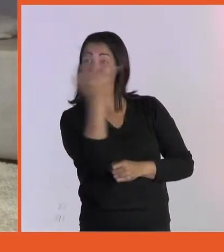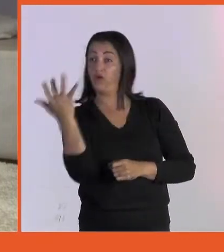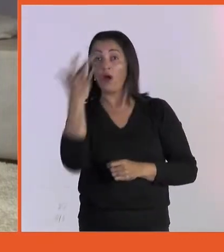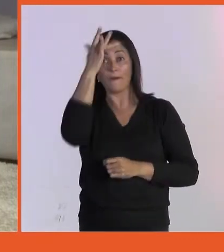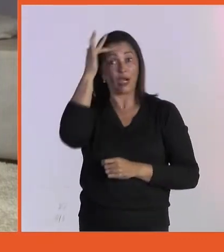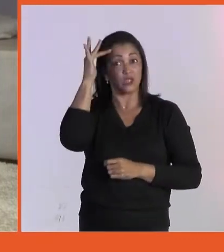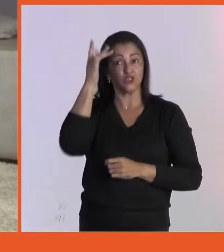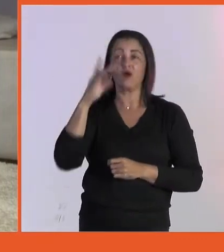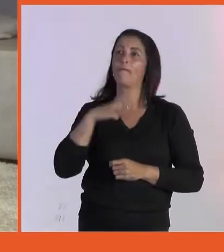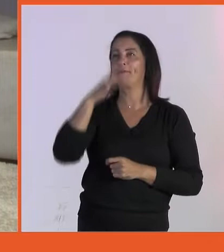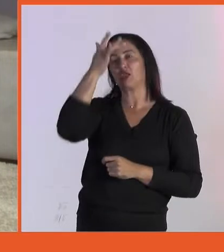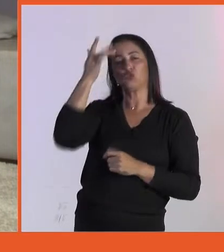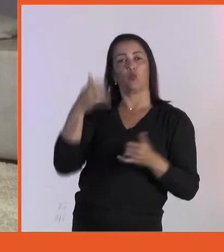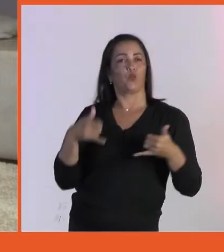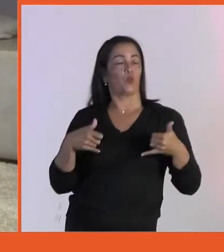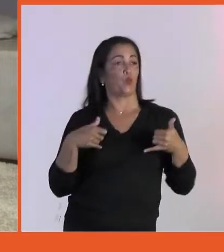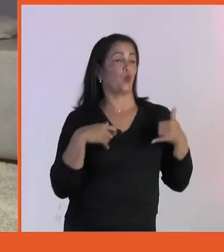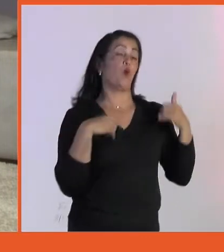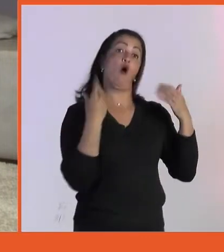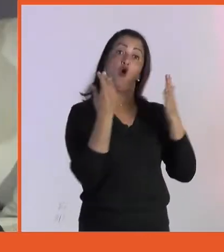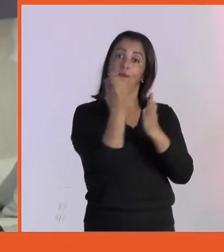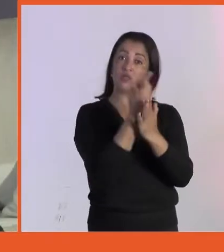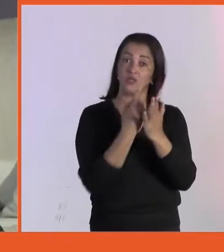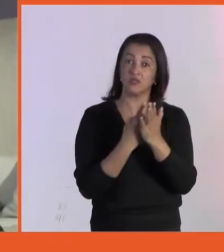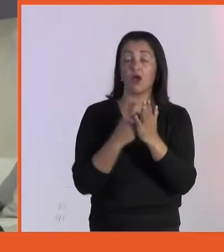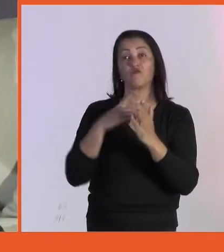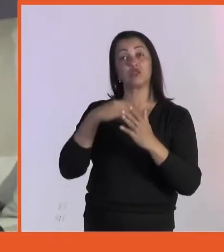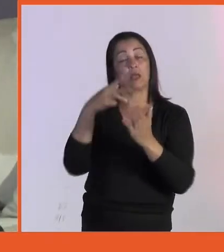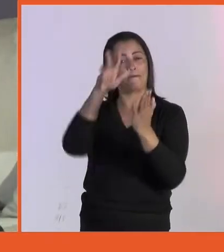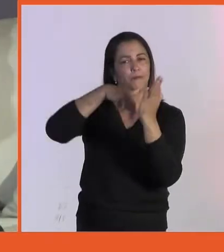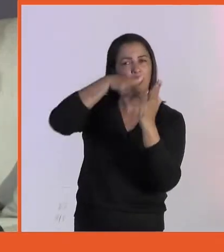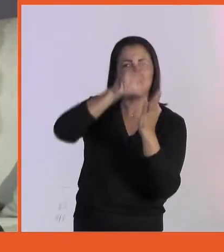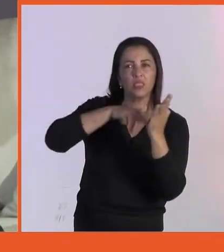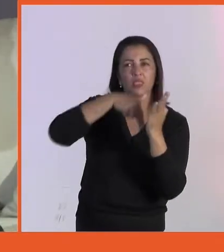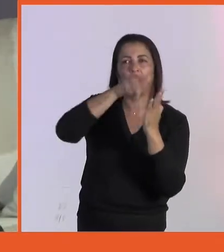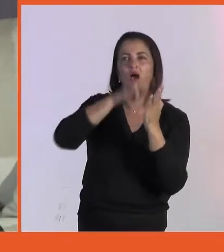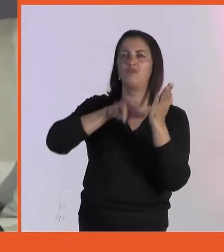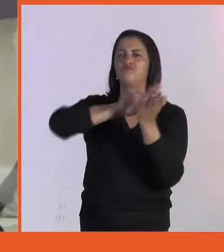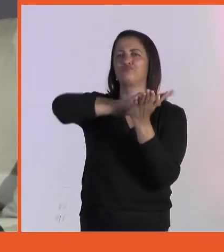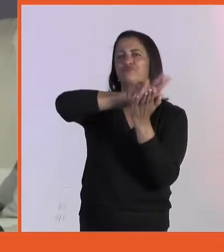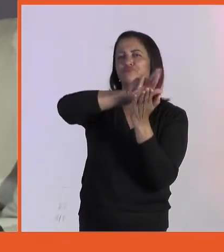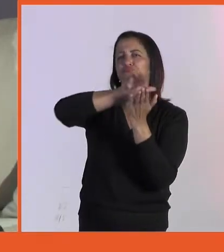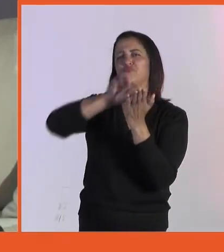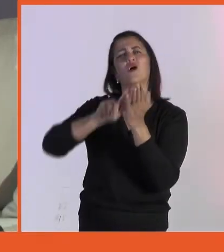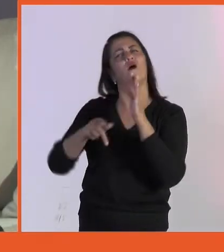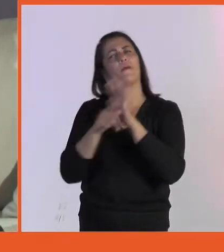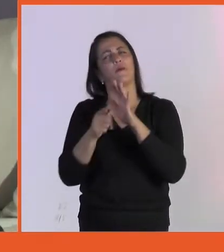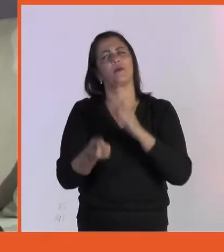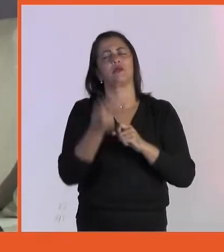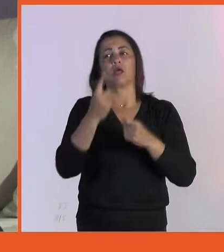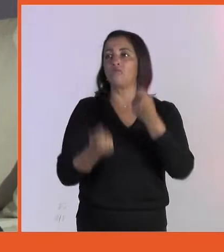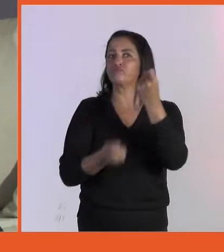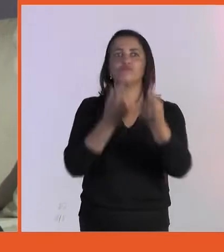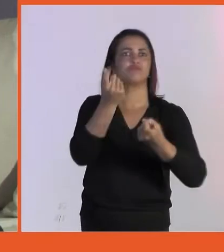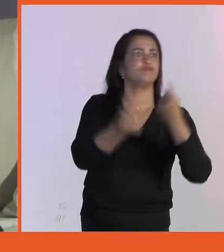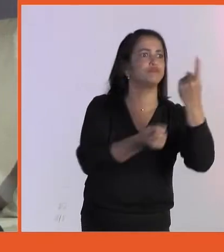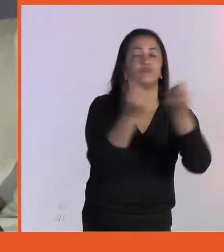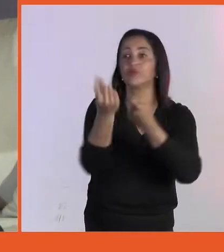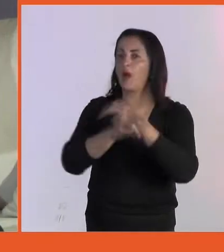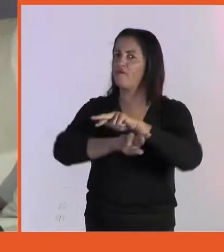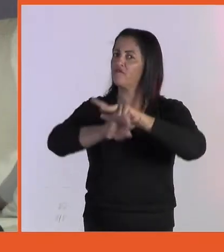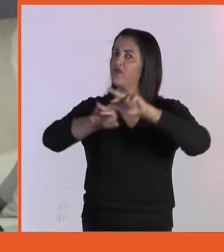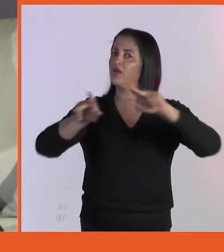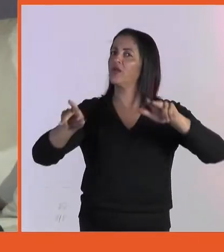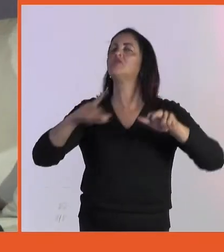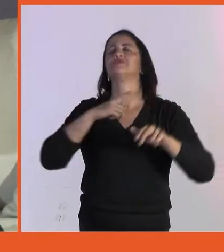de famoso, seja você desenhar, seja você pintar. Qualquer coisa, tem outros vários criadores que também fazem a mesma coisa. Só que